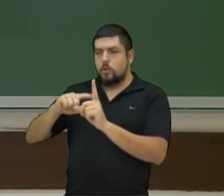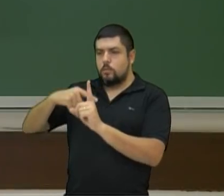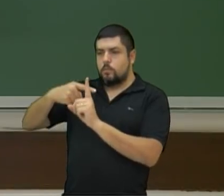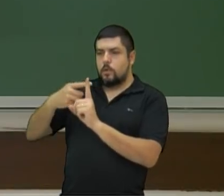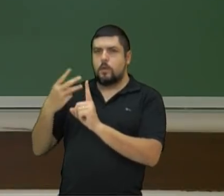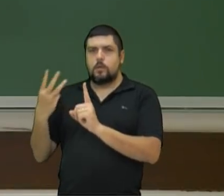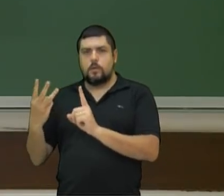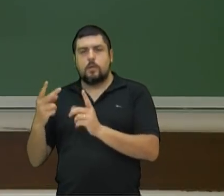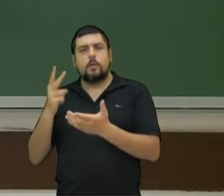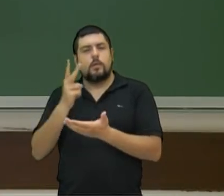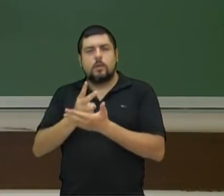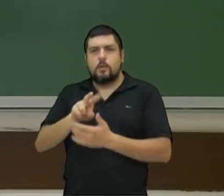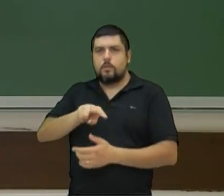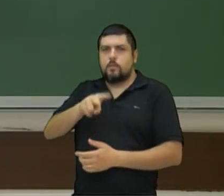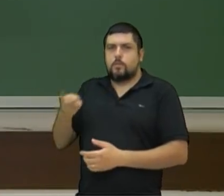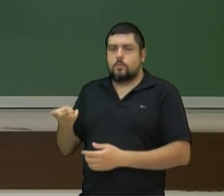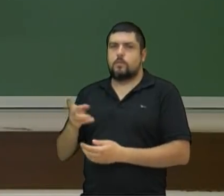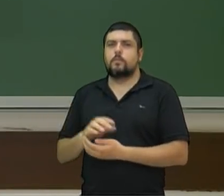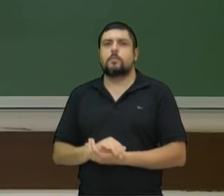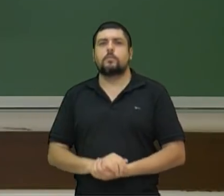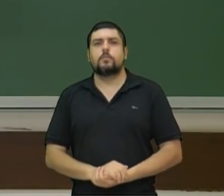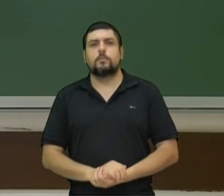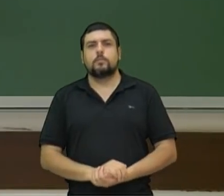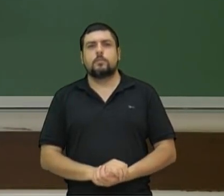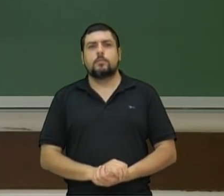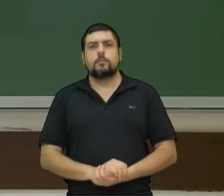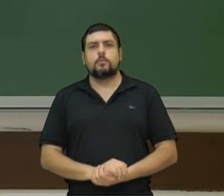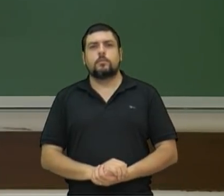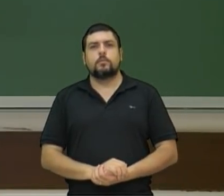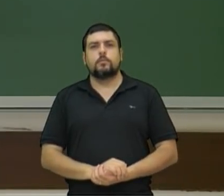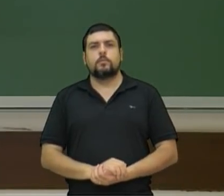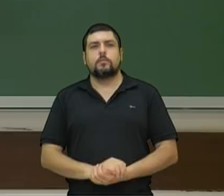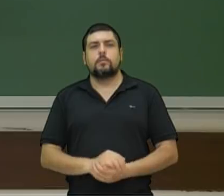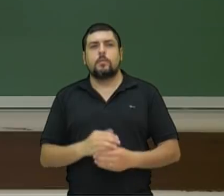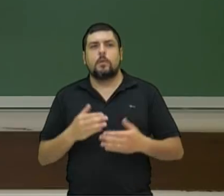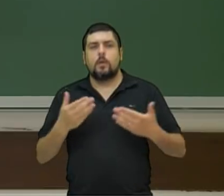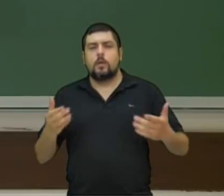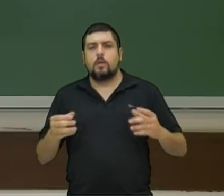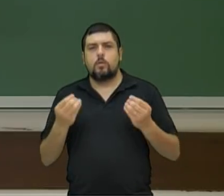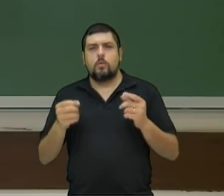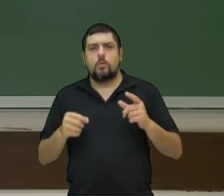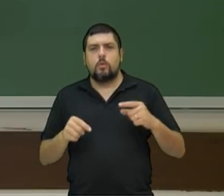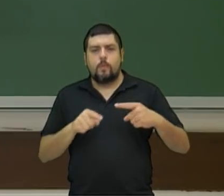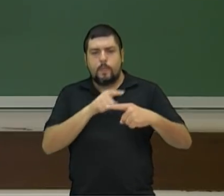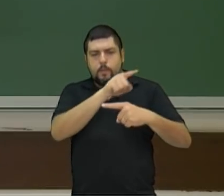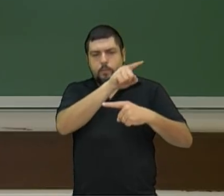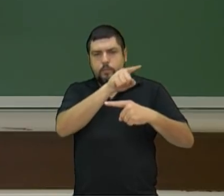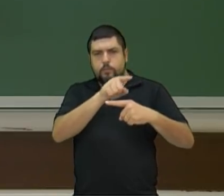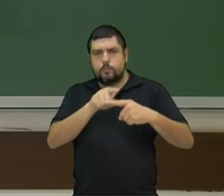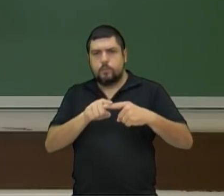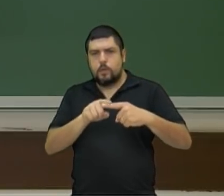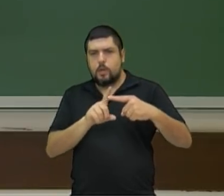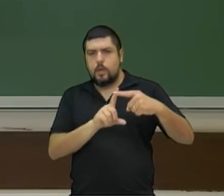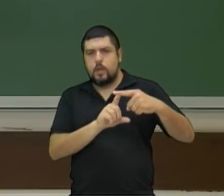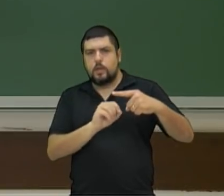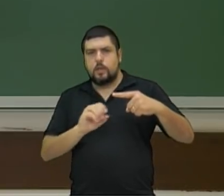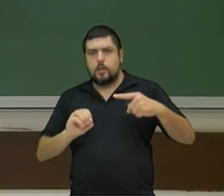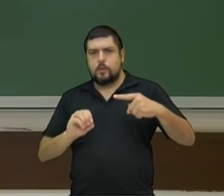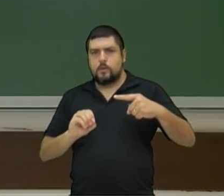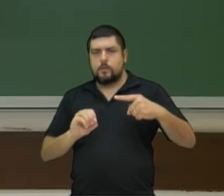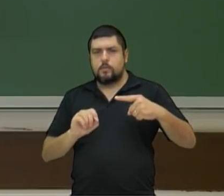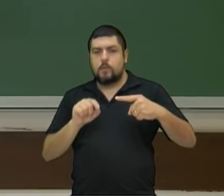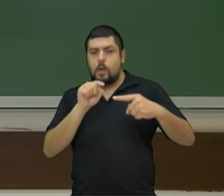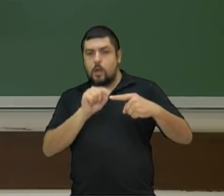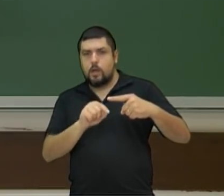invertido, tá? Aqui eu tenho a origem do sistema aqui de semi-retas no x igual a 100, então como é positivo